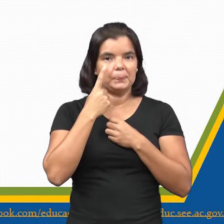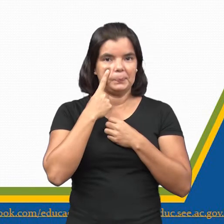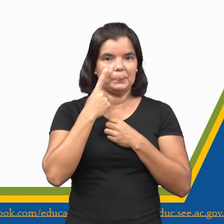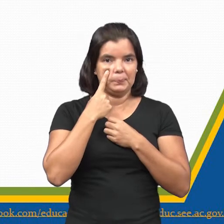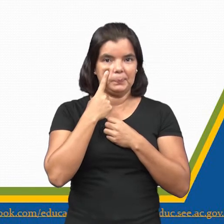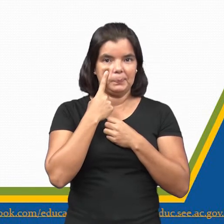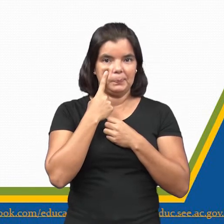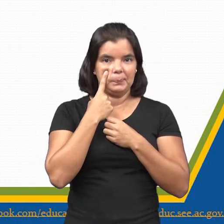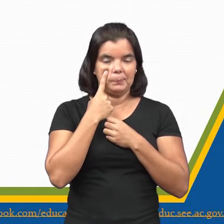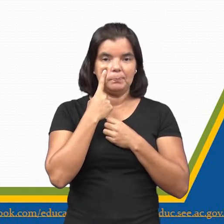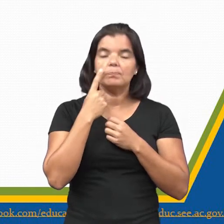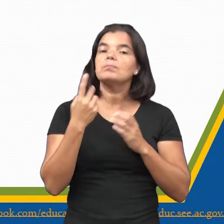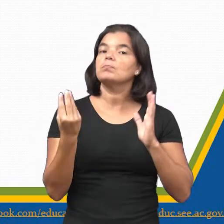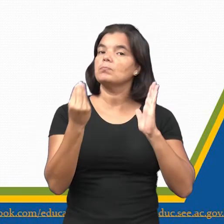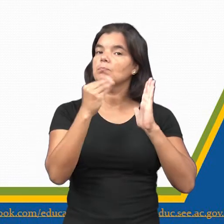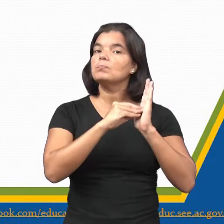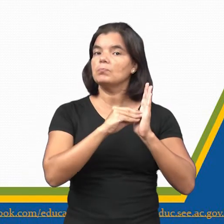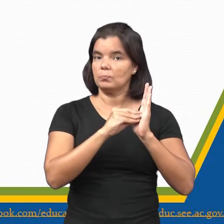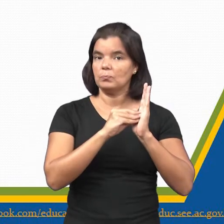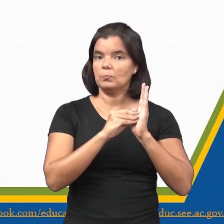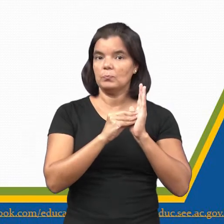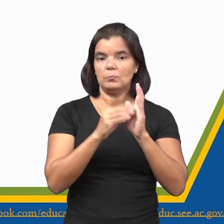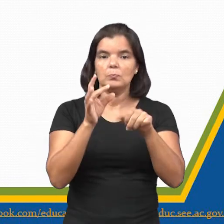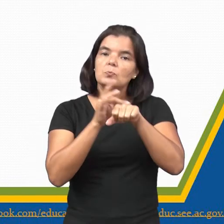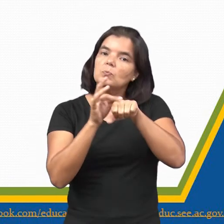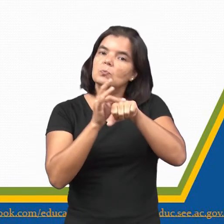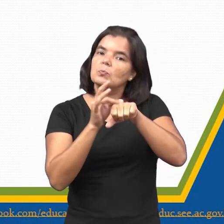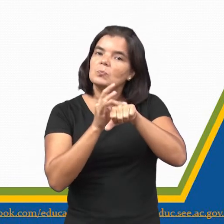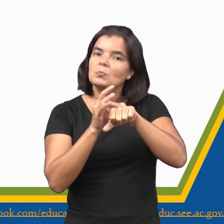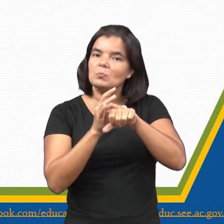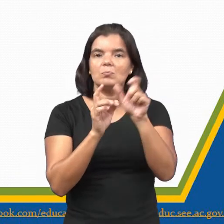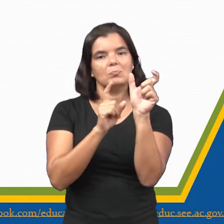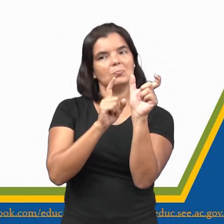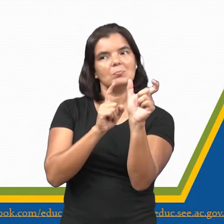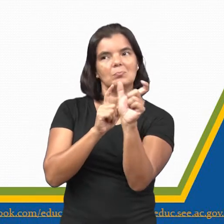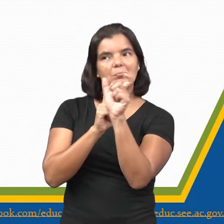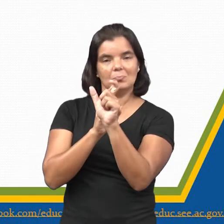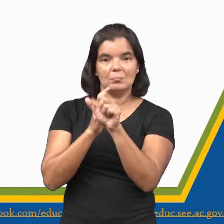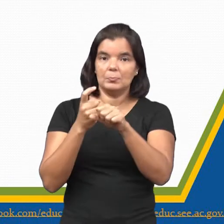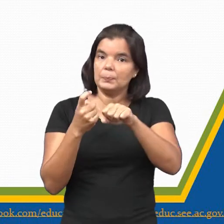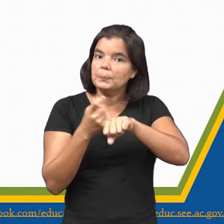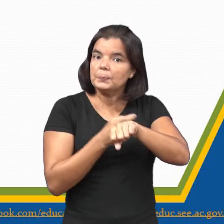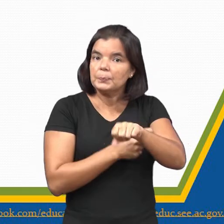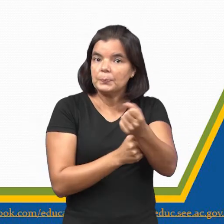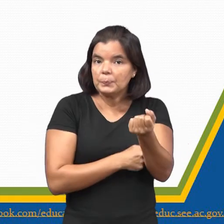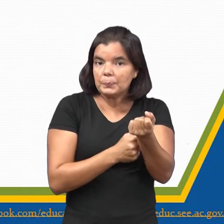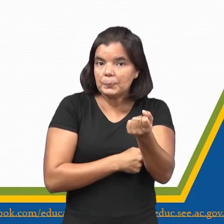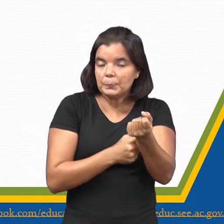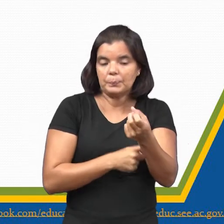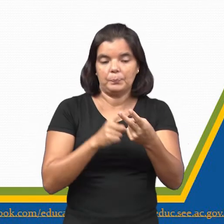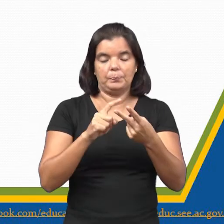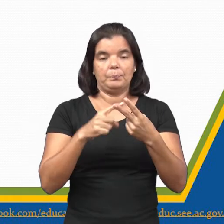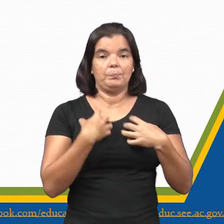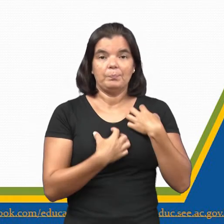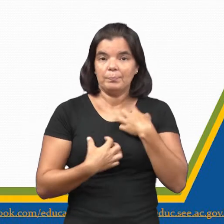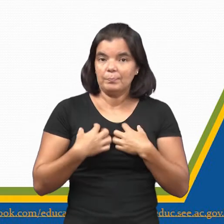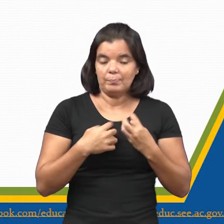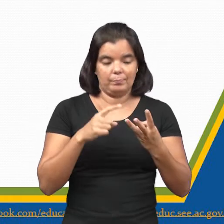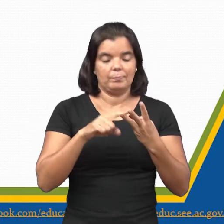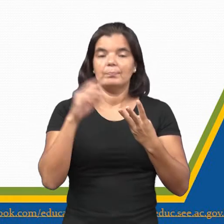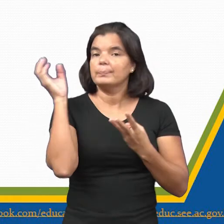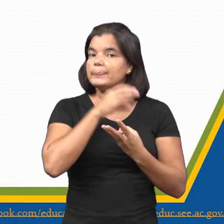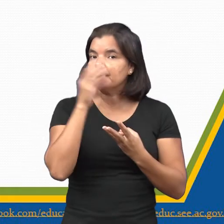eu coloquei para vocês em negrito as palavras nervosa, aflita e